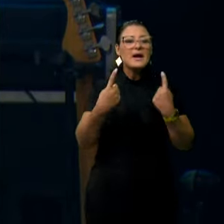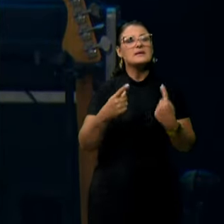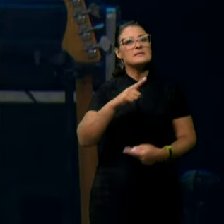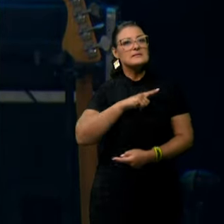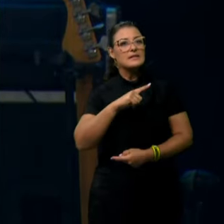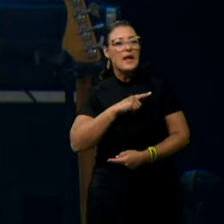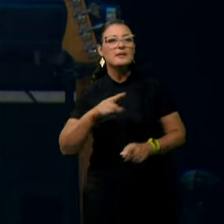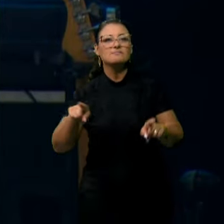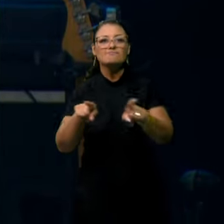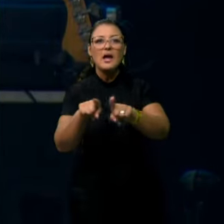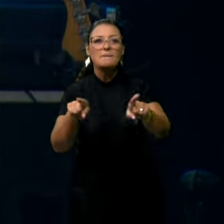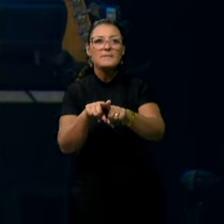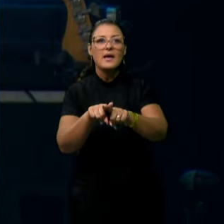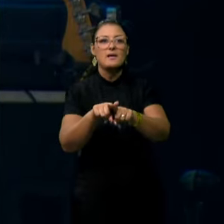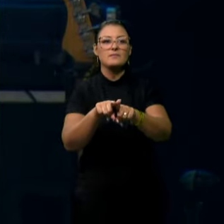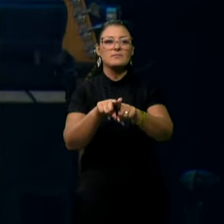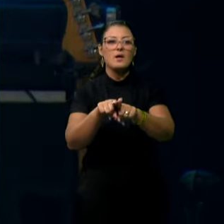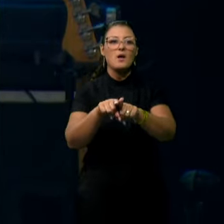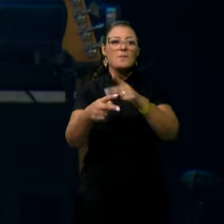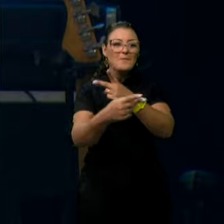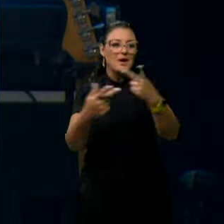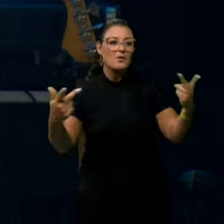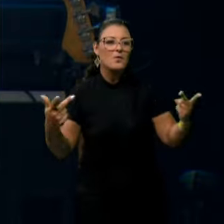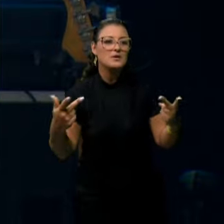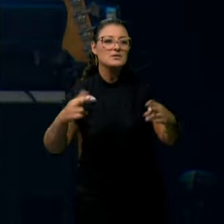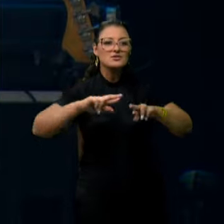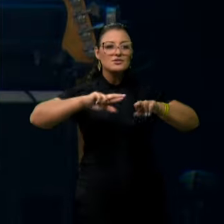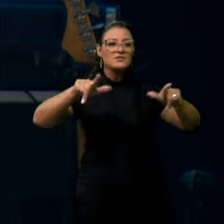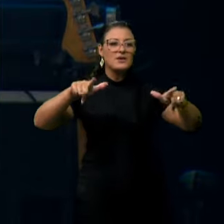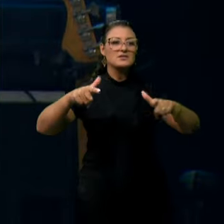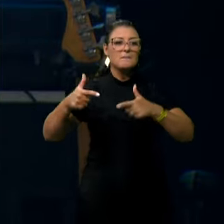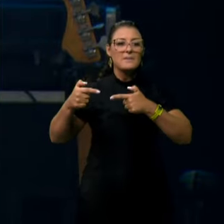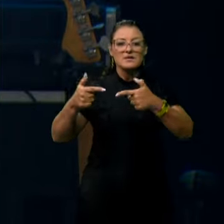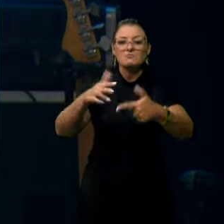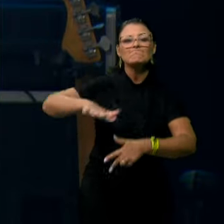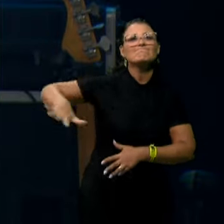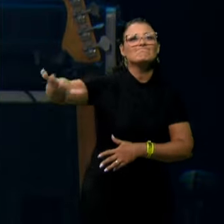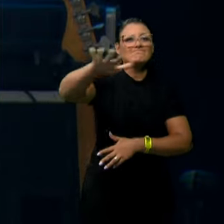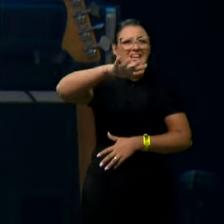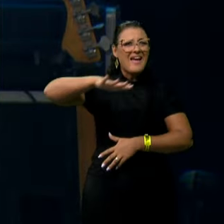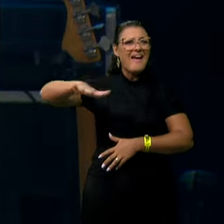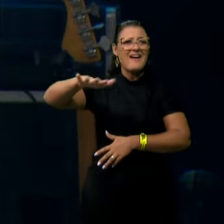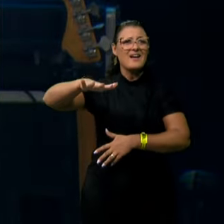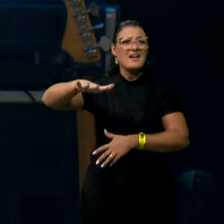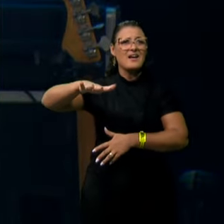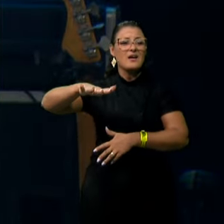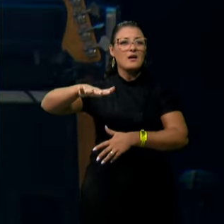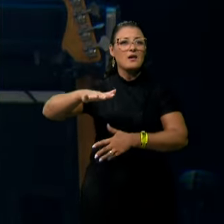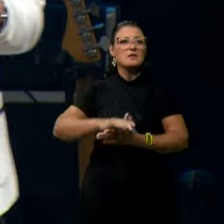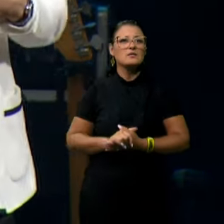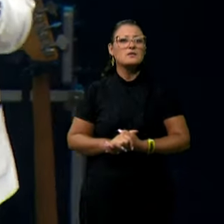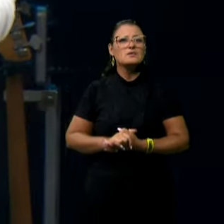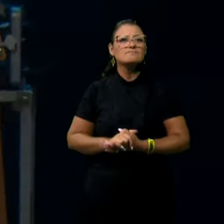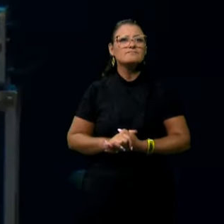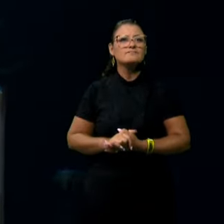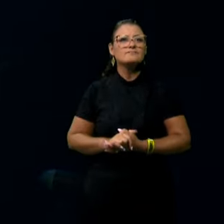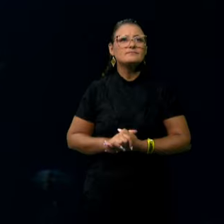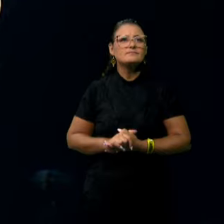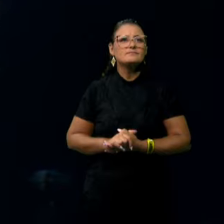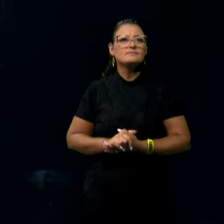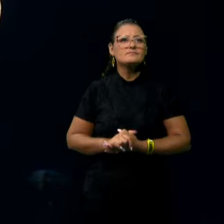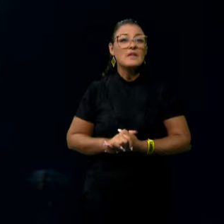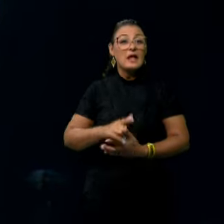o que nós chamamos América e a guerra espiritual a batalha espiritual diríamos assim